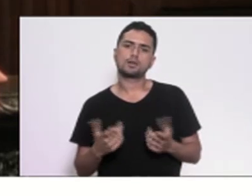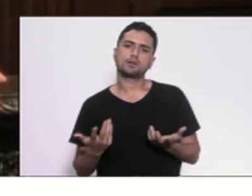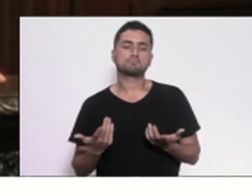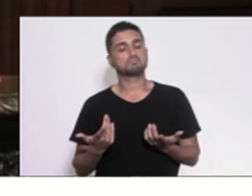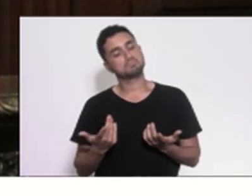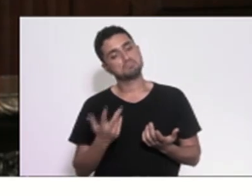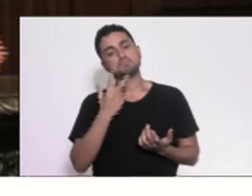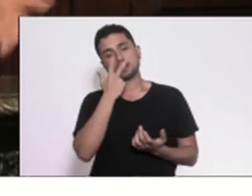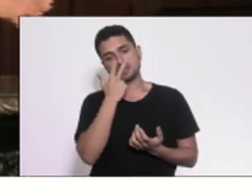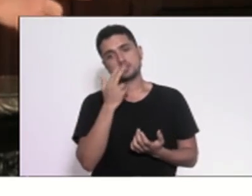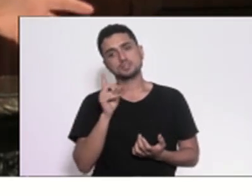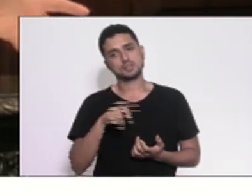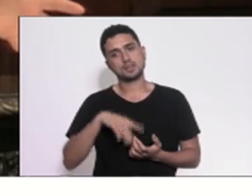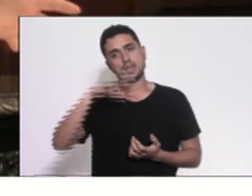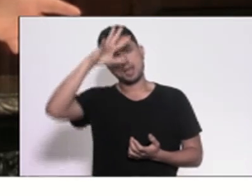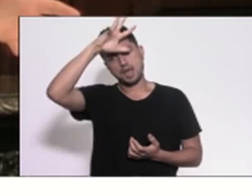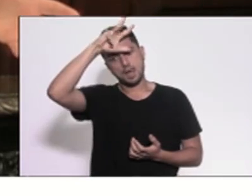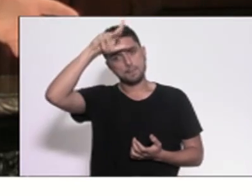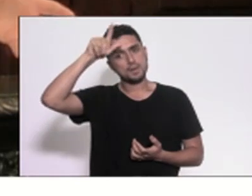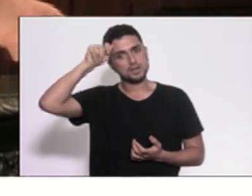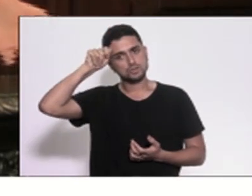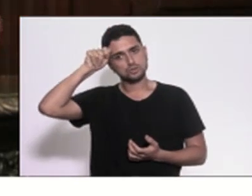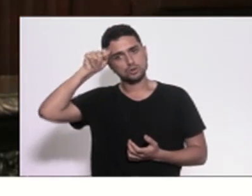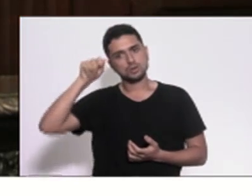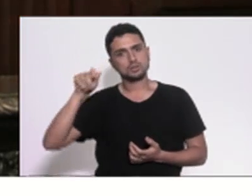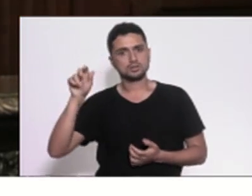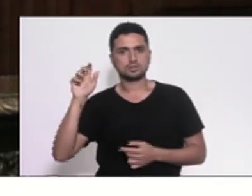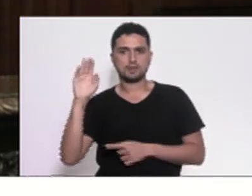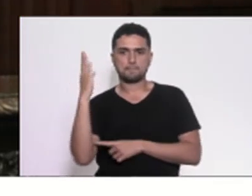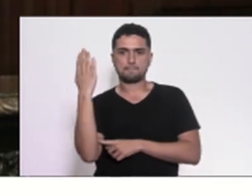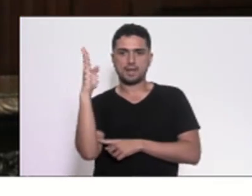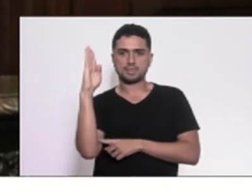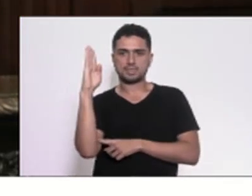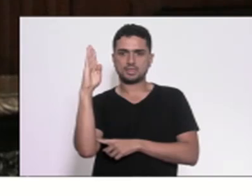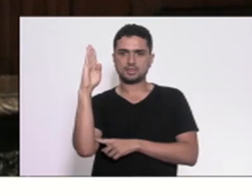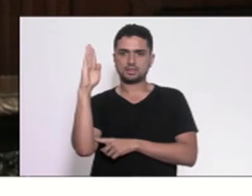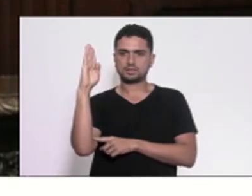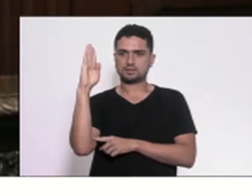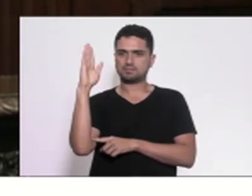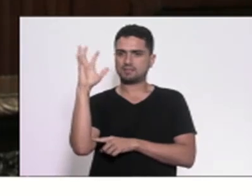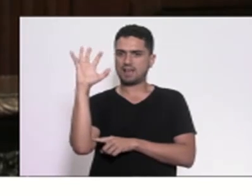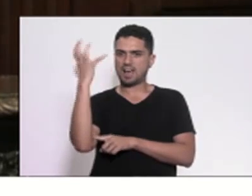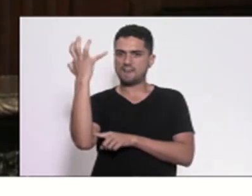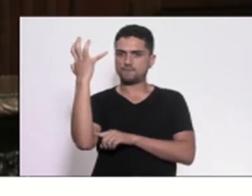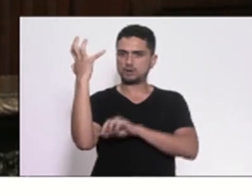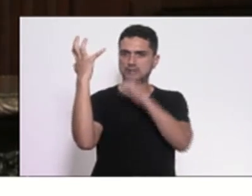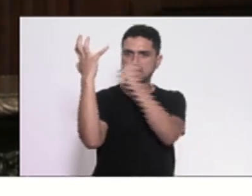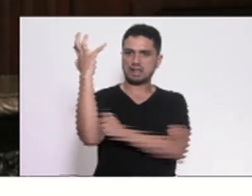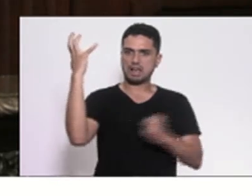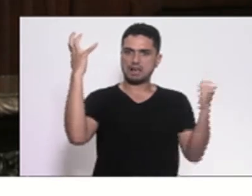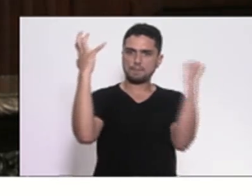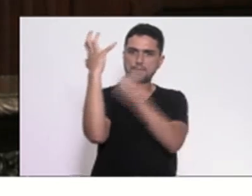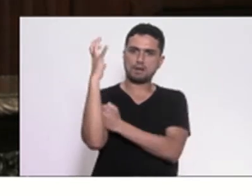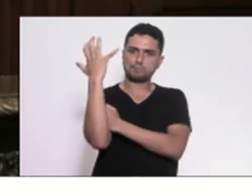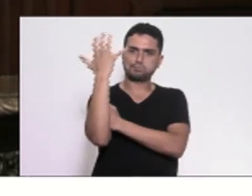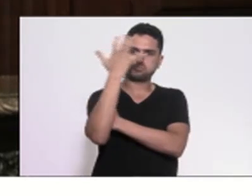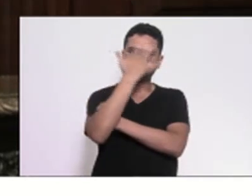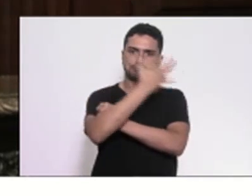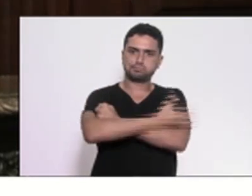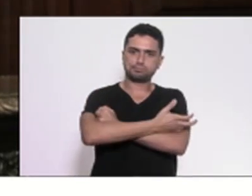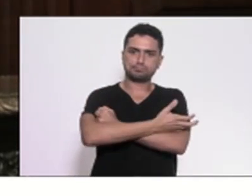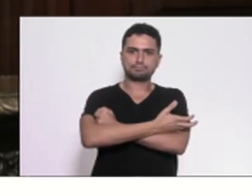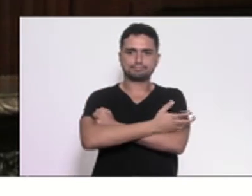Provavelmente da floresta amazônica. Talvez as pessoas tenham esquecido